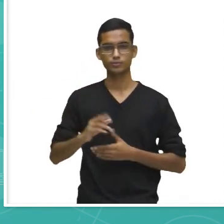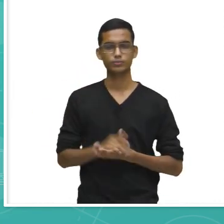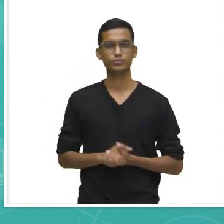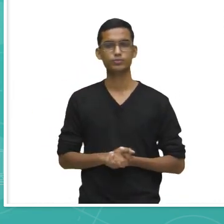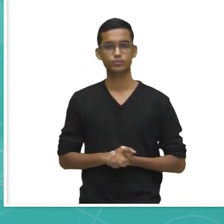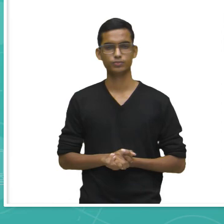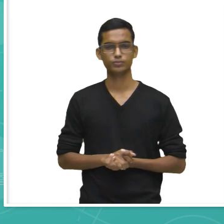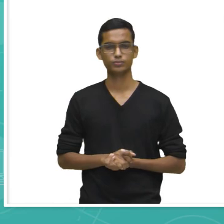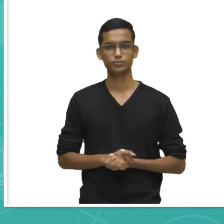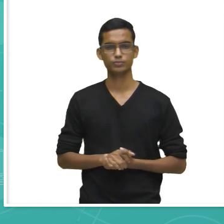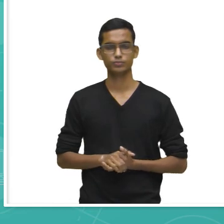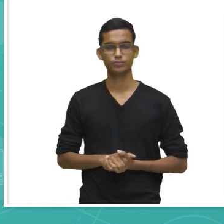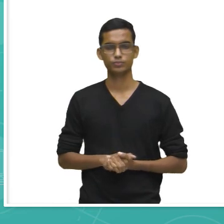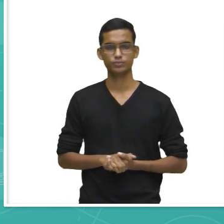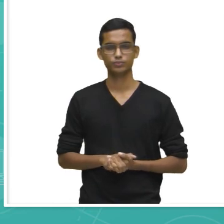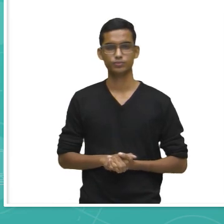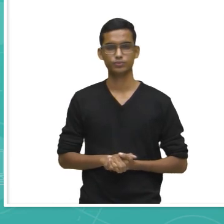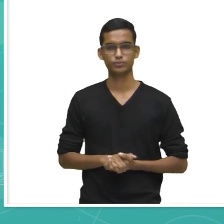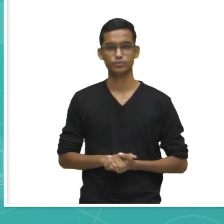ginástica laboral? Vamos lá?